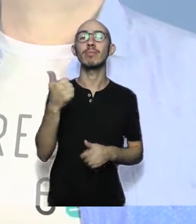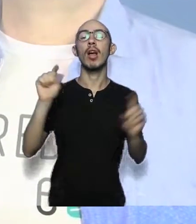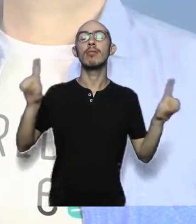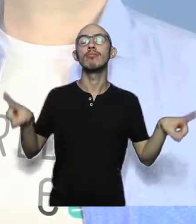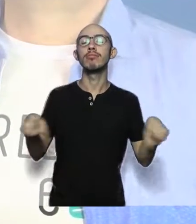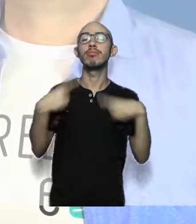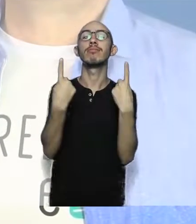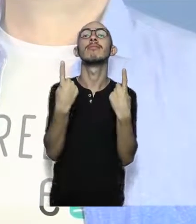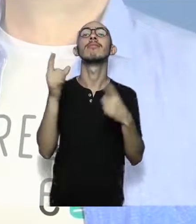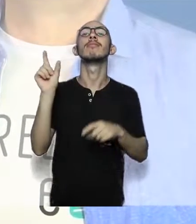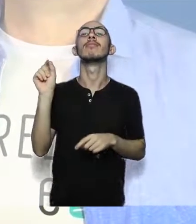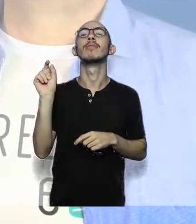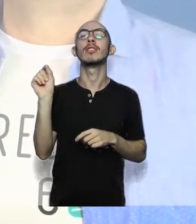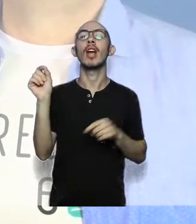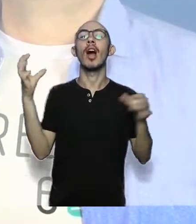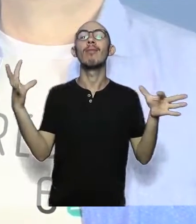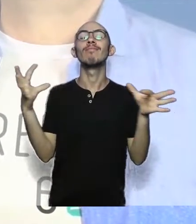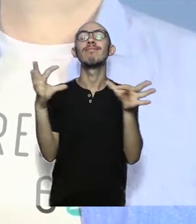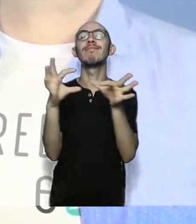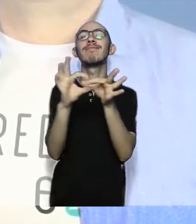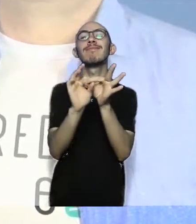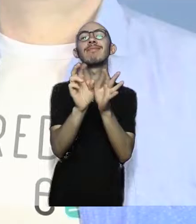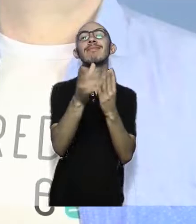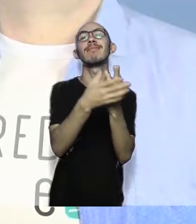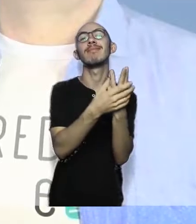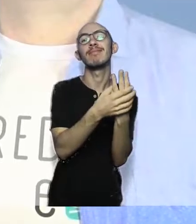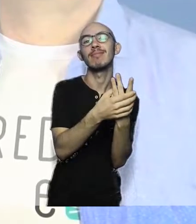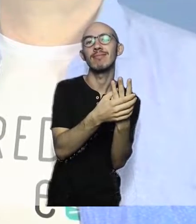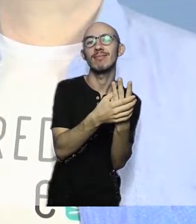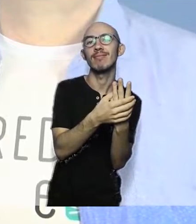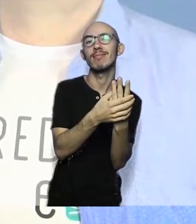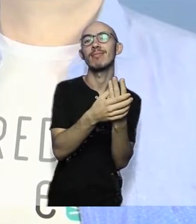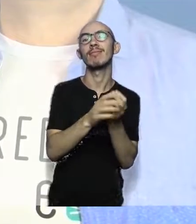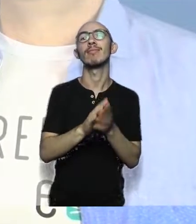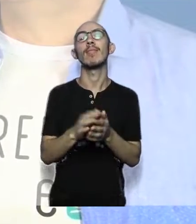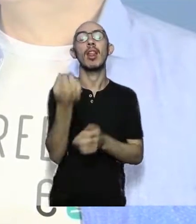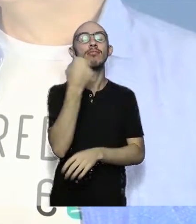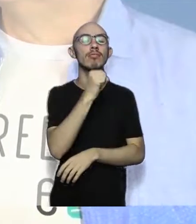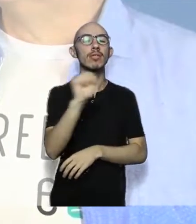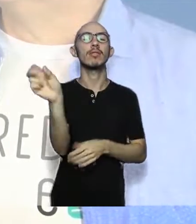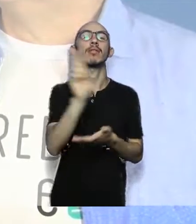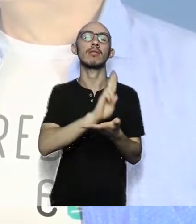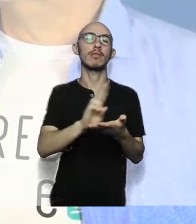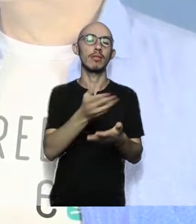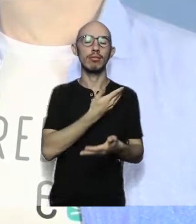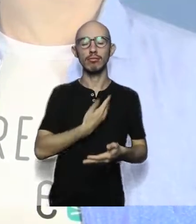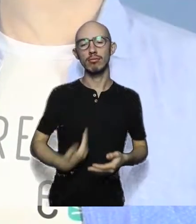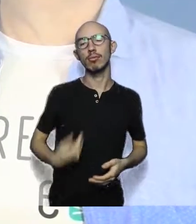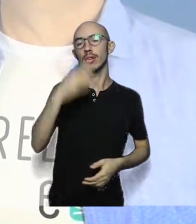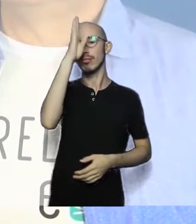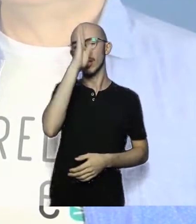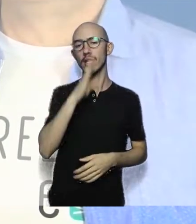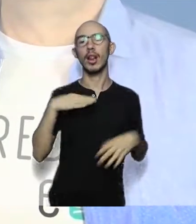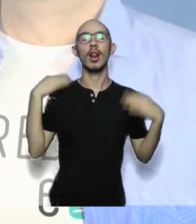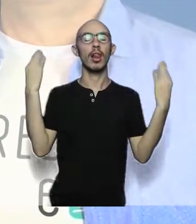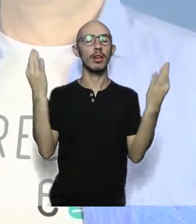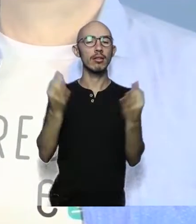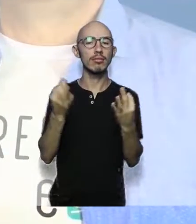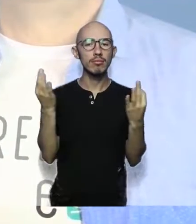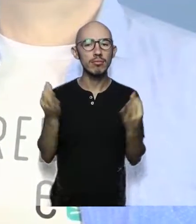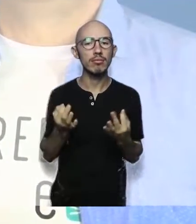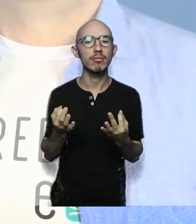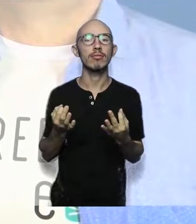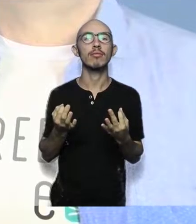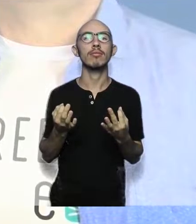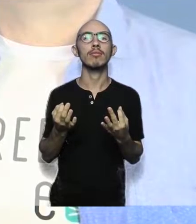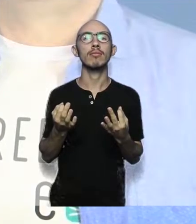desafio é unificar a Universidade Federal, né, em defesa da universidade pública, gratuita, de